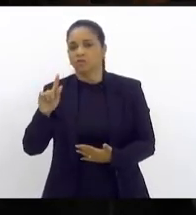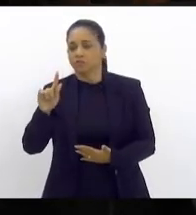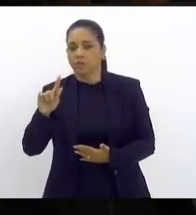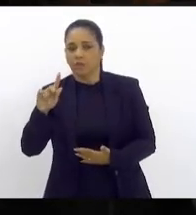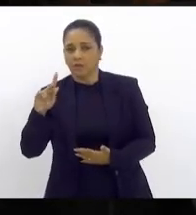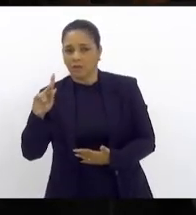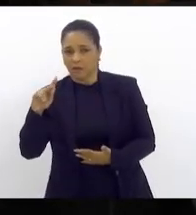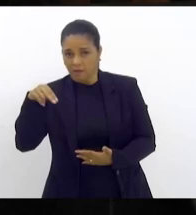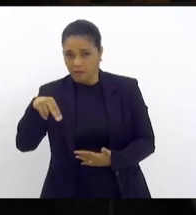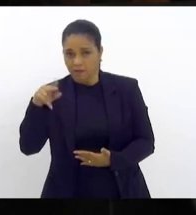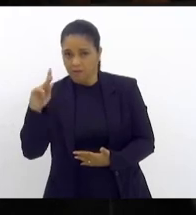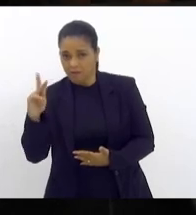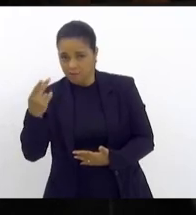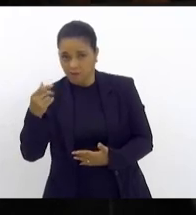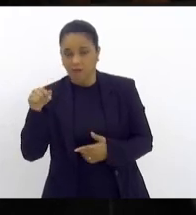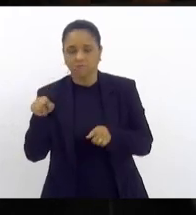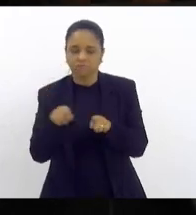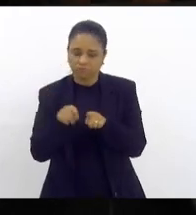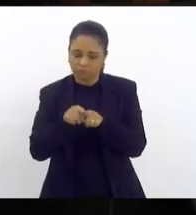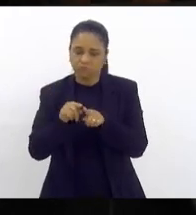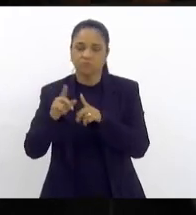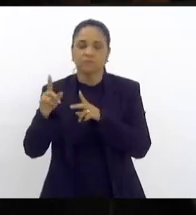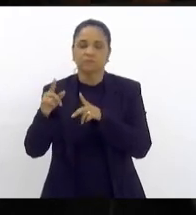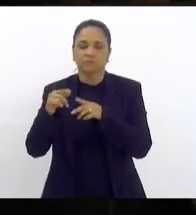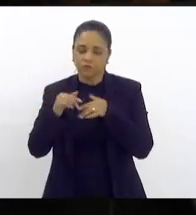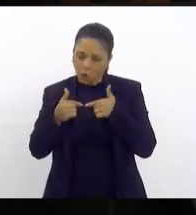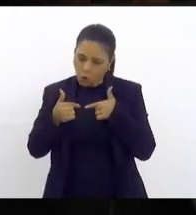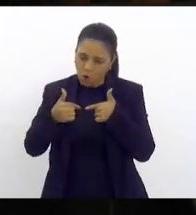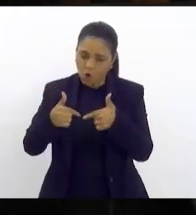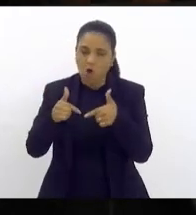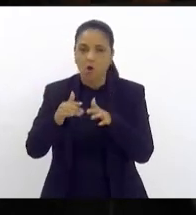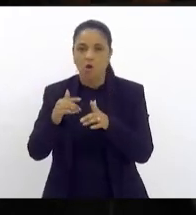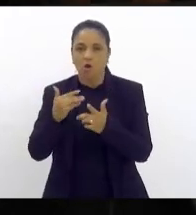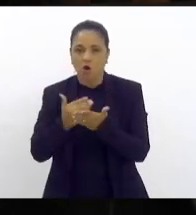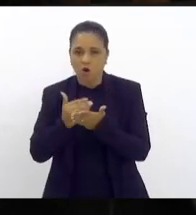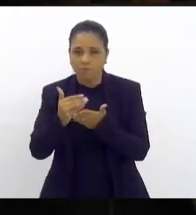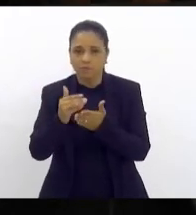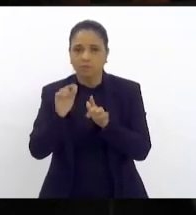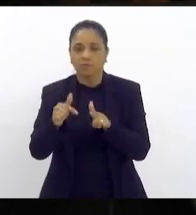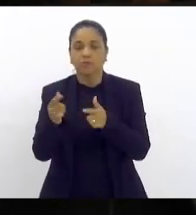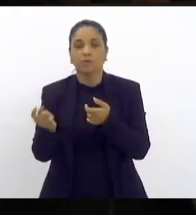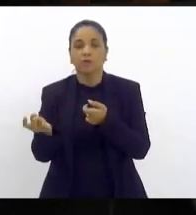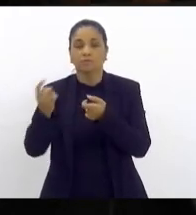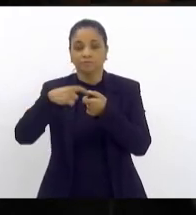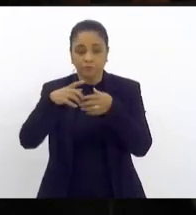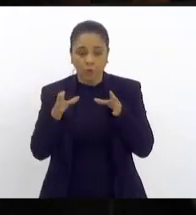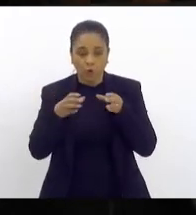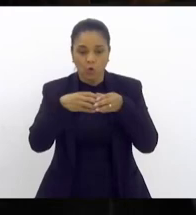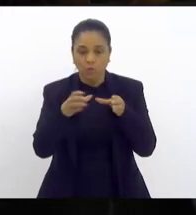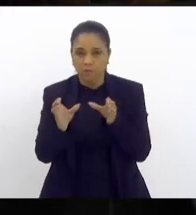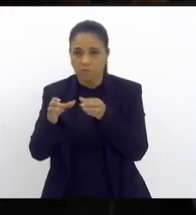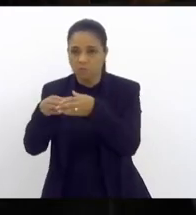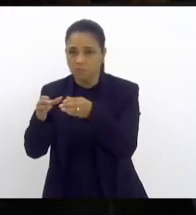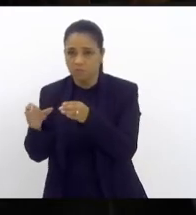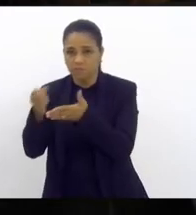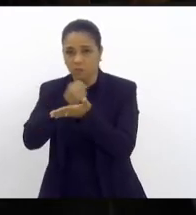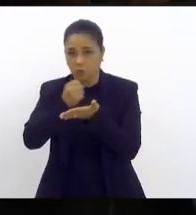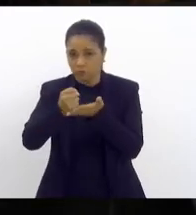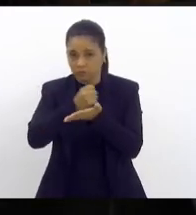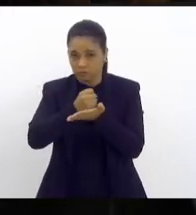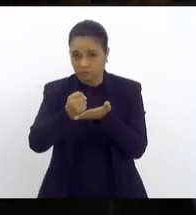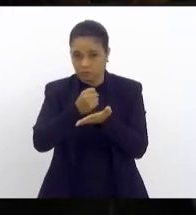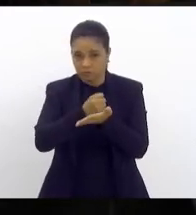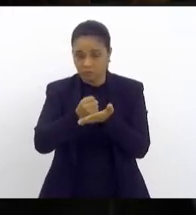Telles já tá dirigentemente iniciando que são a recomposição das equipes de forma imediata e para isso foi